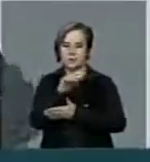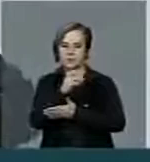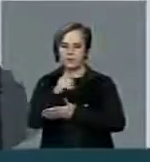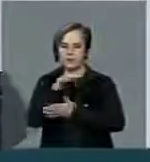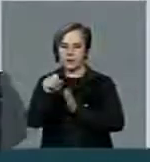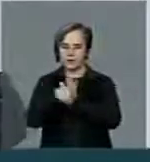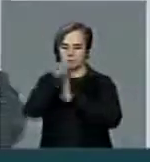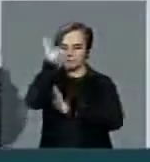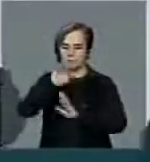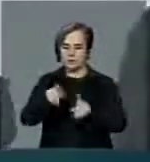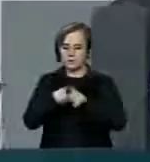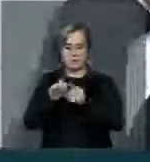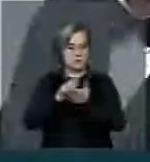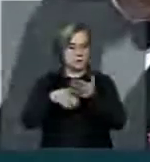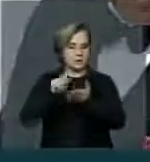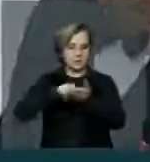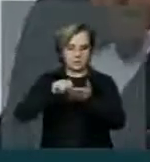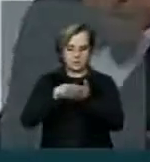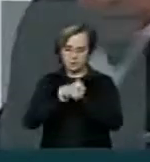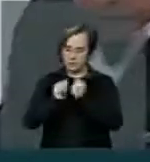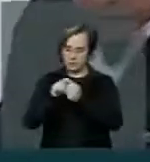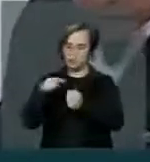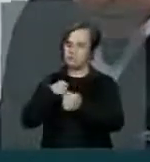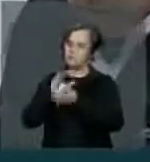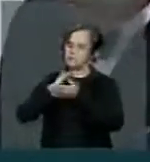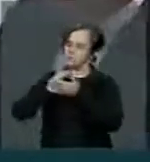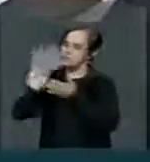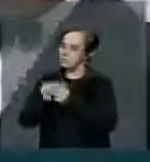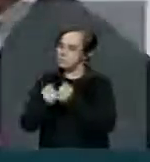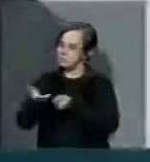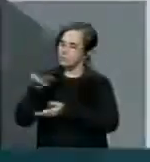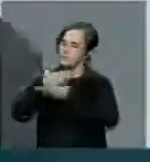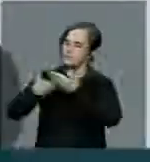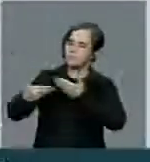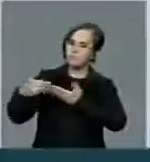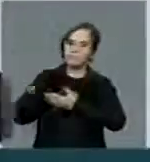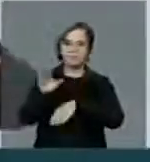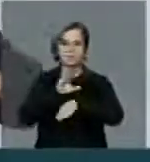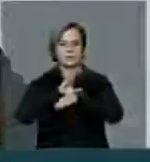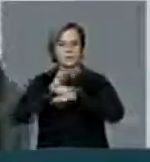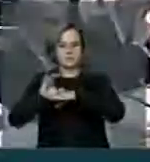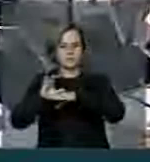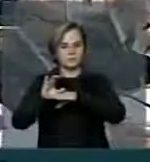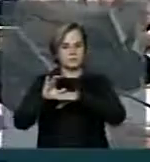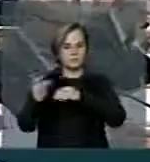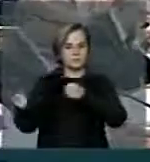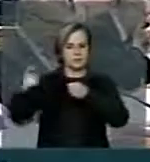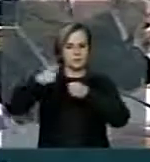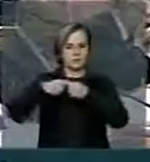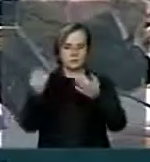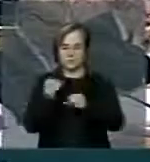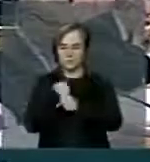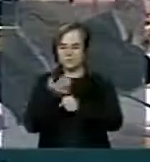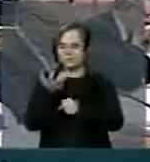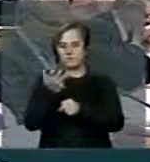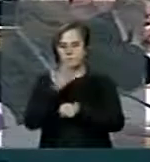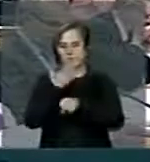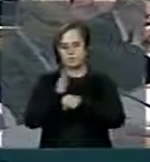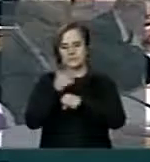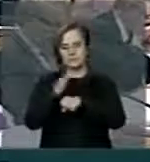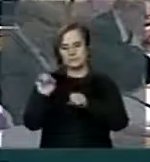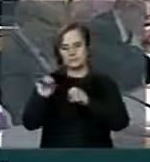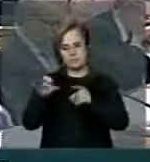que assinaram cooperação técnica conosco. Nós estamos fazendo um módulo à distância de capacitação e esperamos esse ano capacitar 15.000